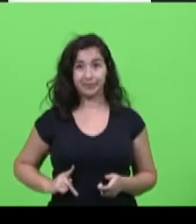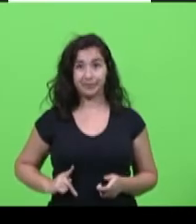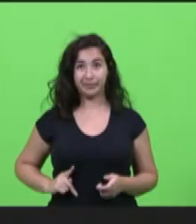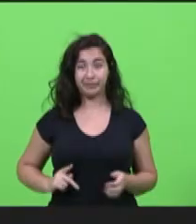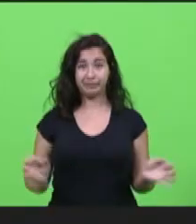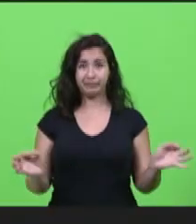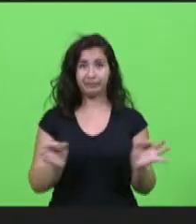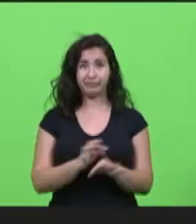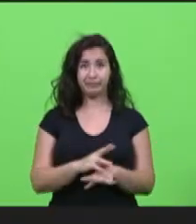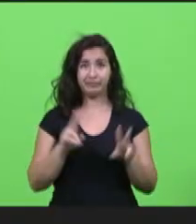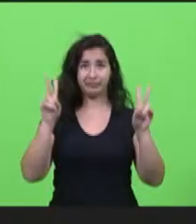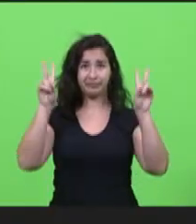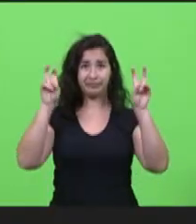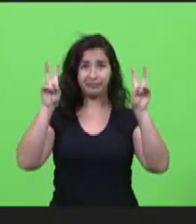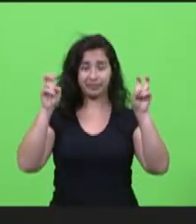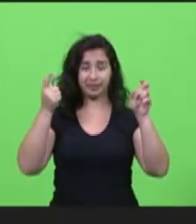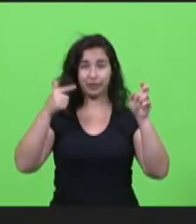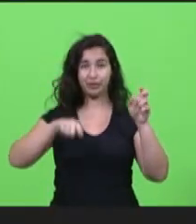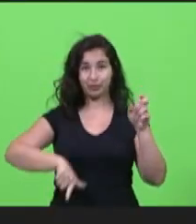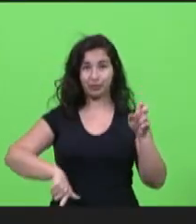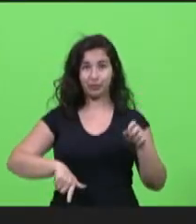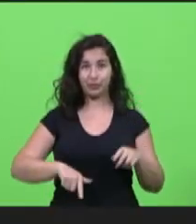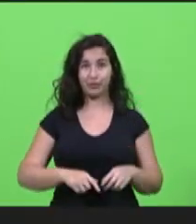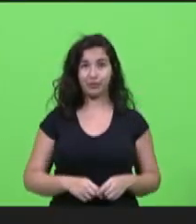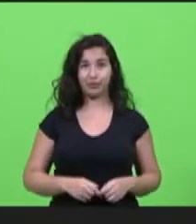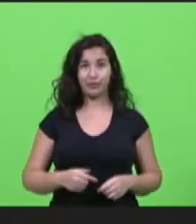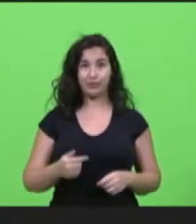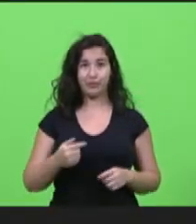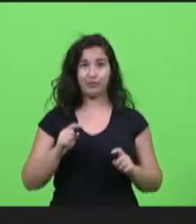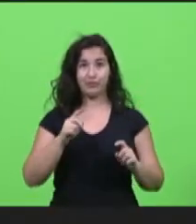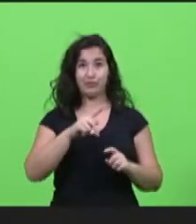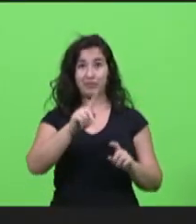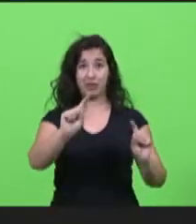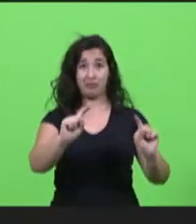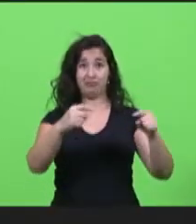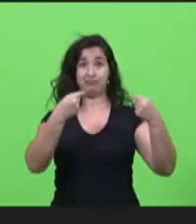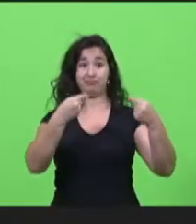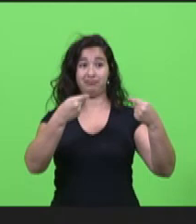assunto, já é a segunda vez, né, que eu sou ofendido assim,